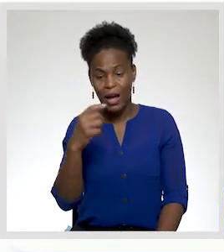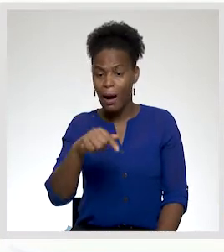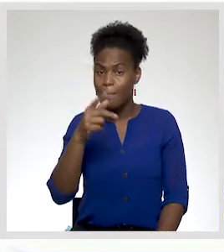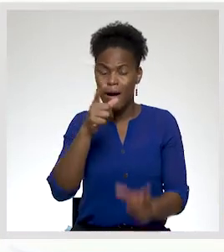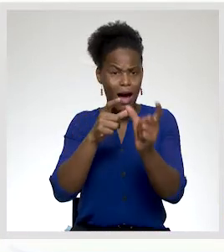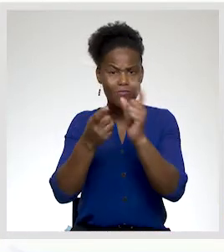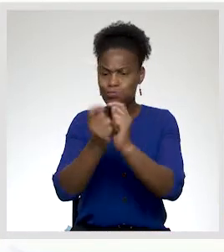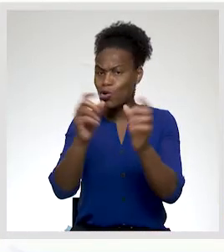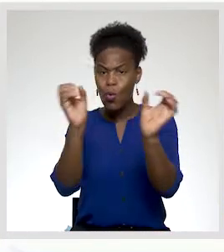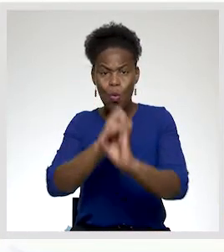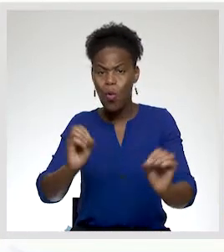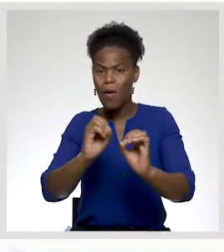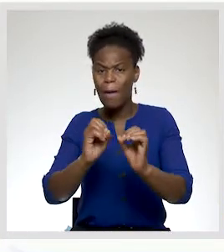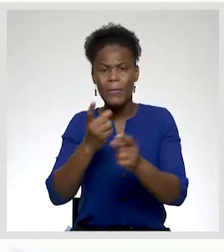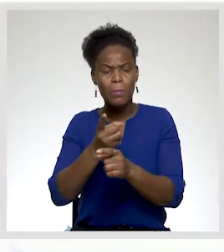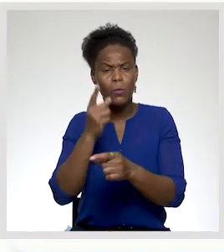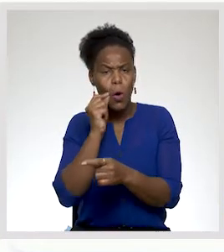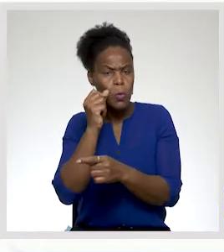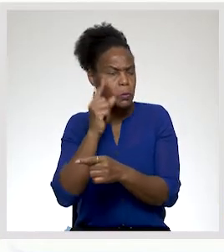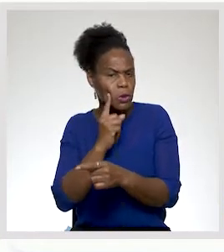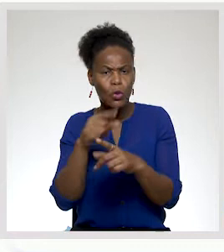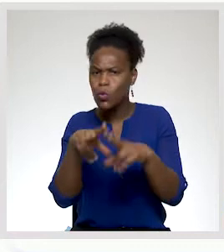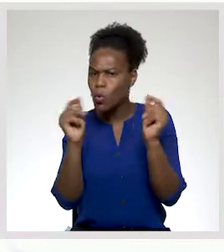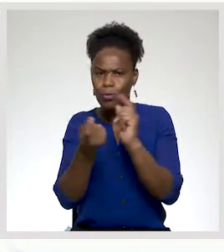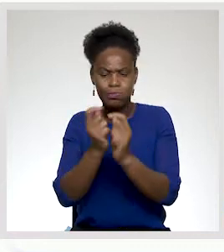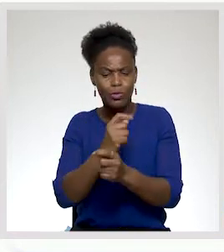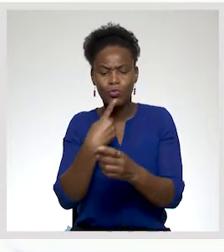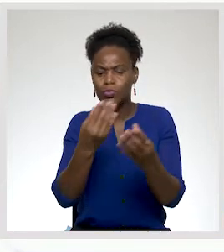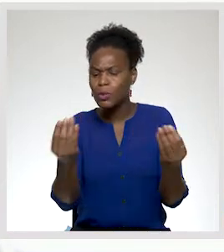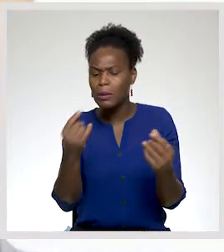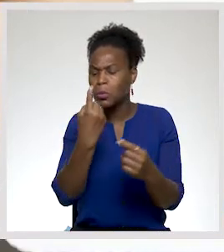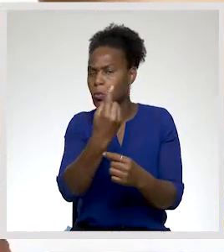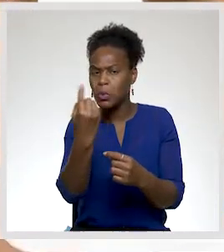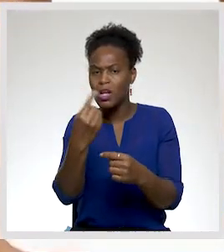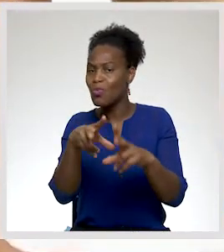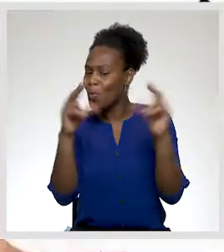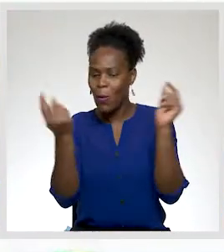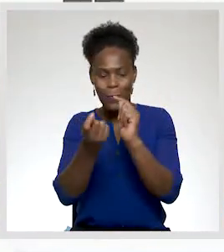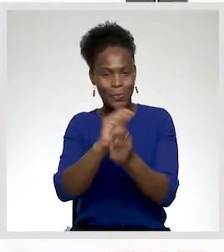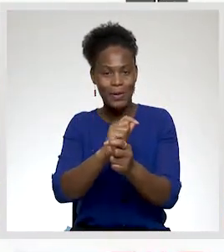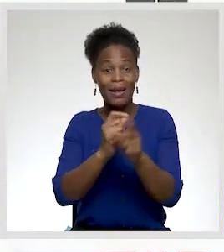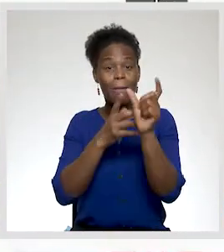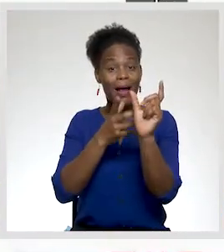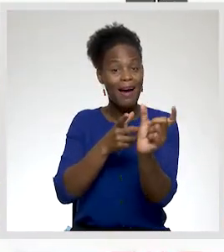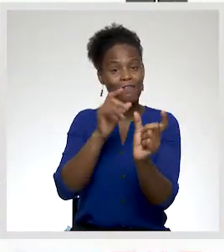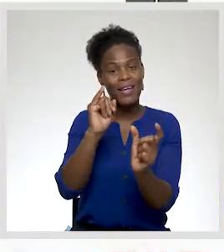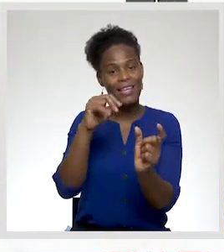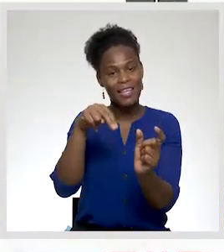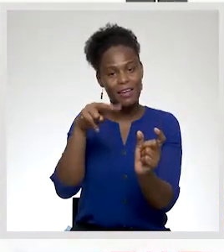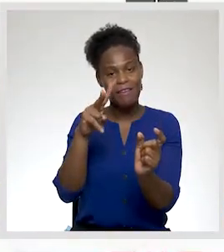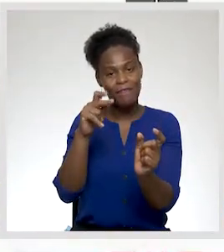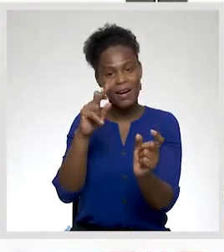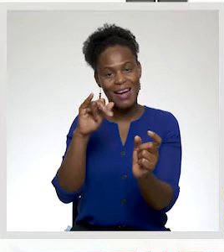têm plural, nem singular. São palavras invariáveis. As palavras